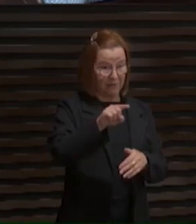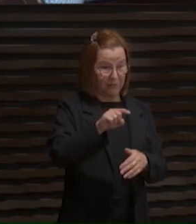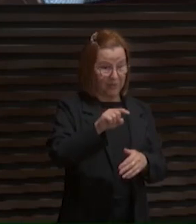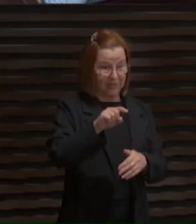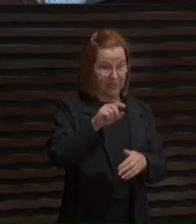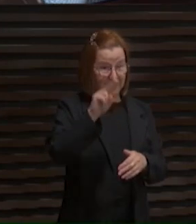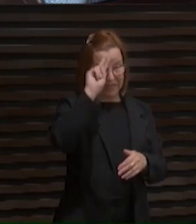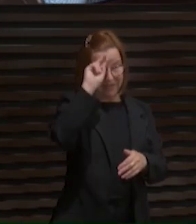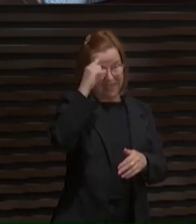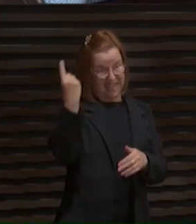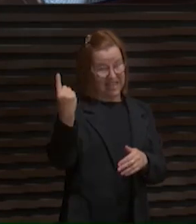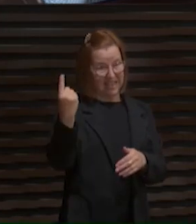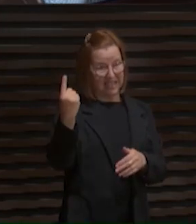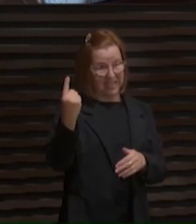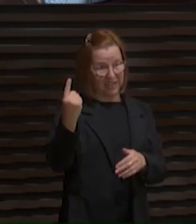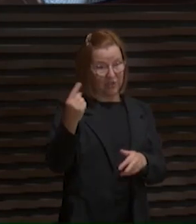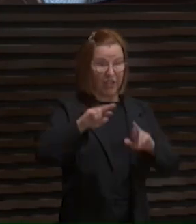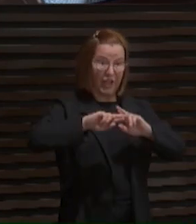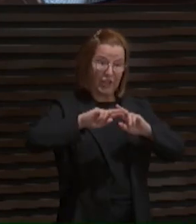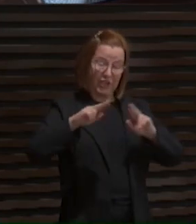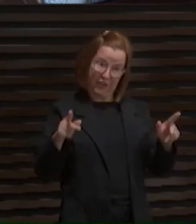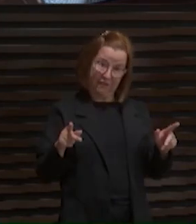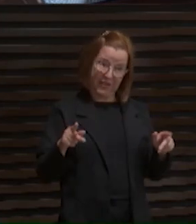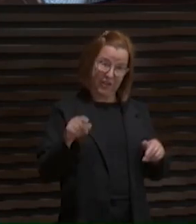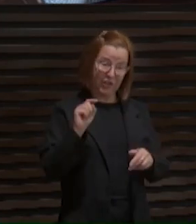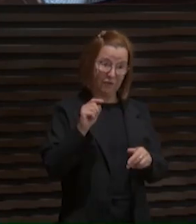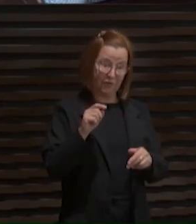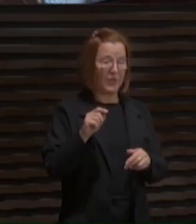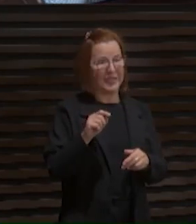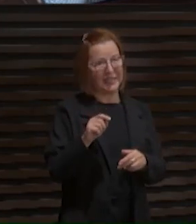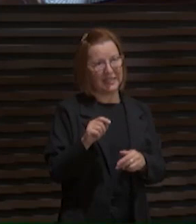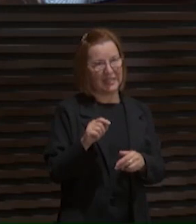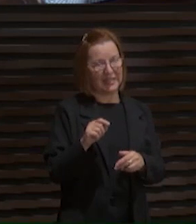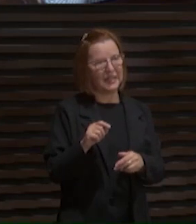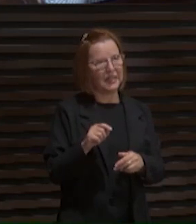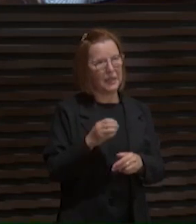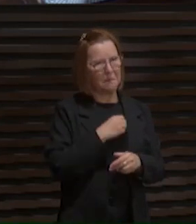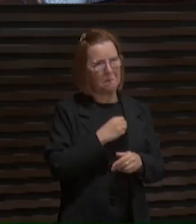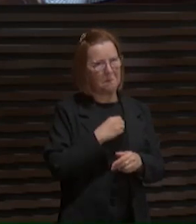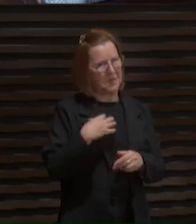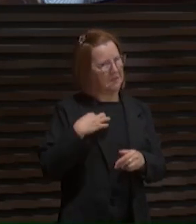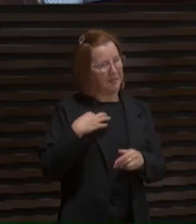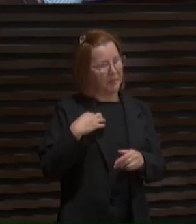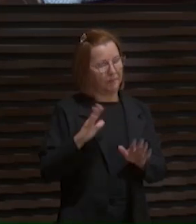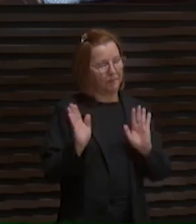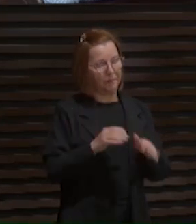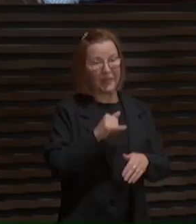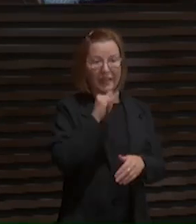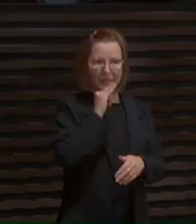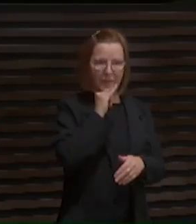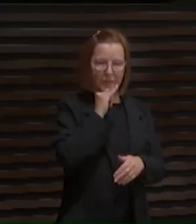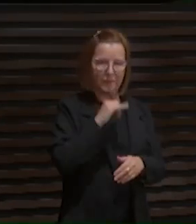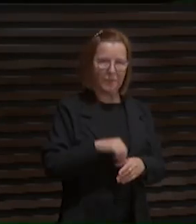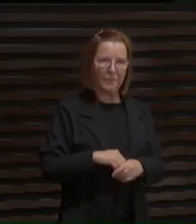eu me enganar. É eu buscar justificativa. Vocês querem um exemplo de quando isso acontece?